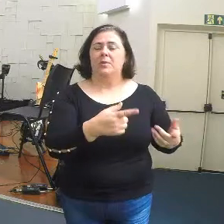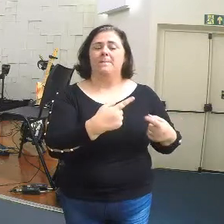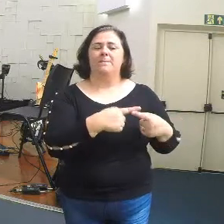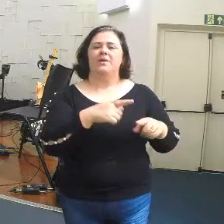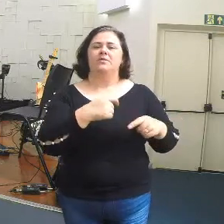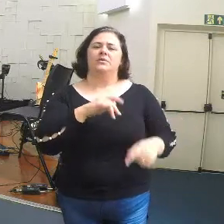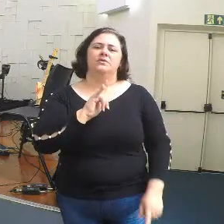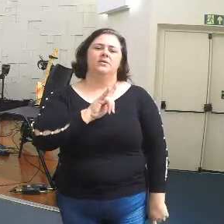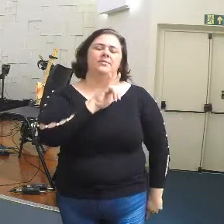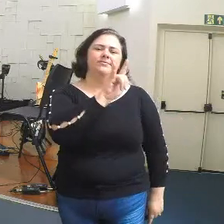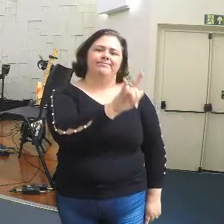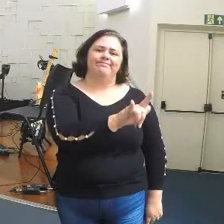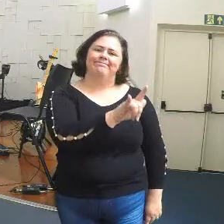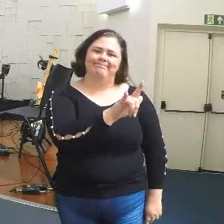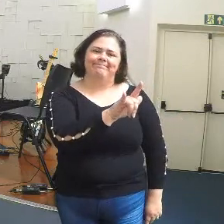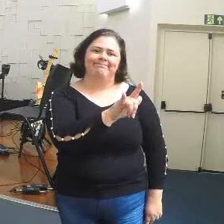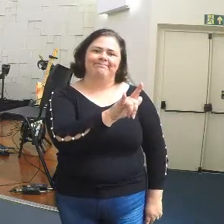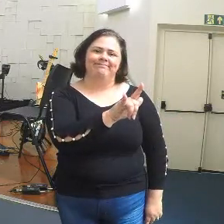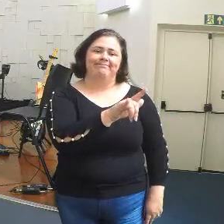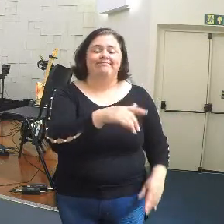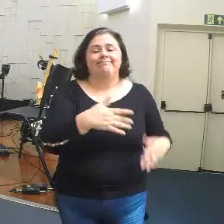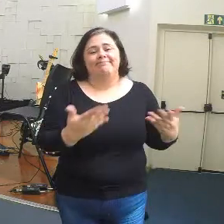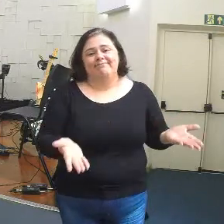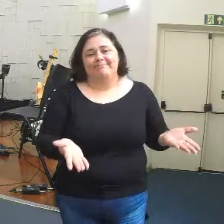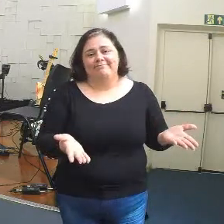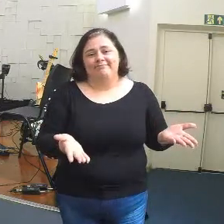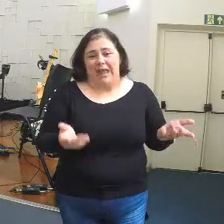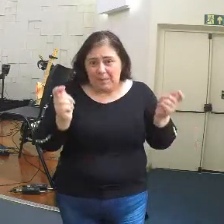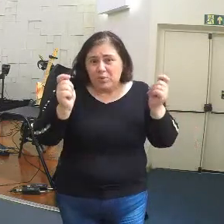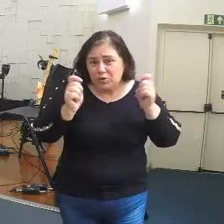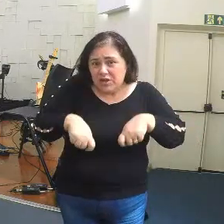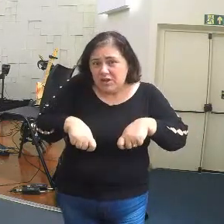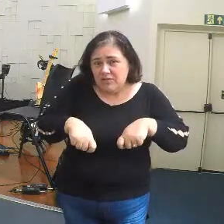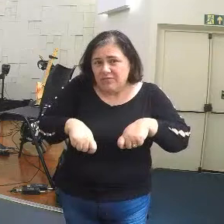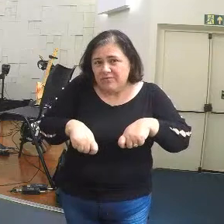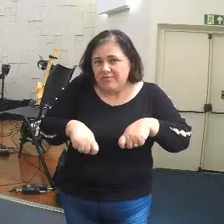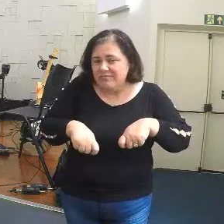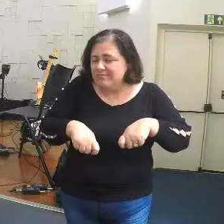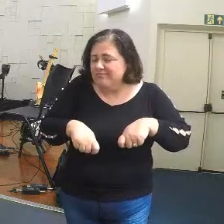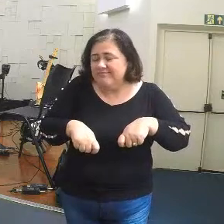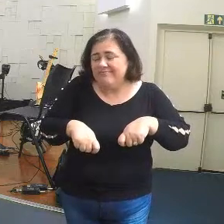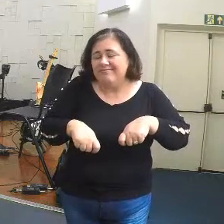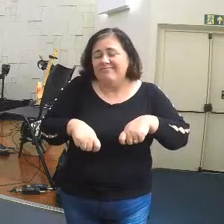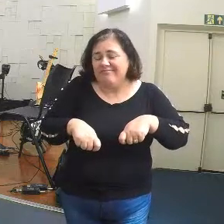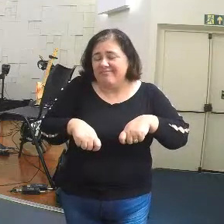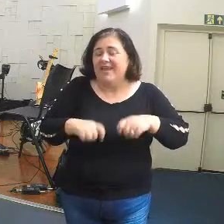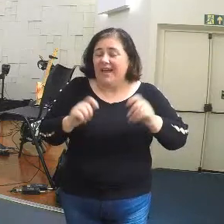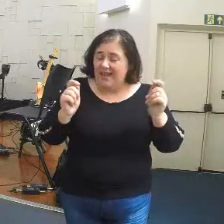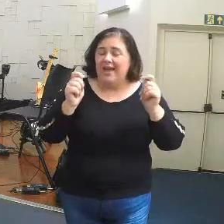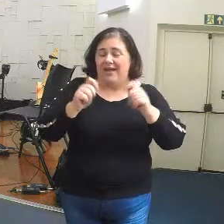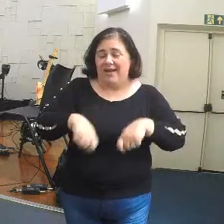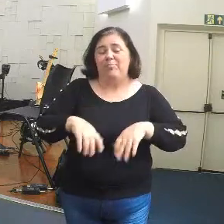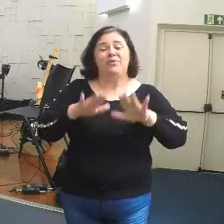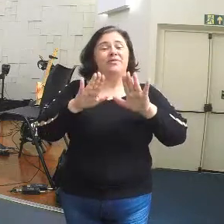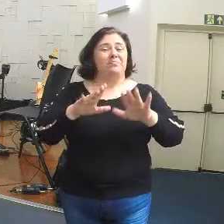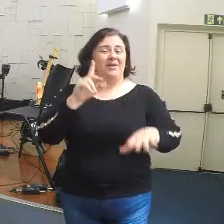É possível? Humanamente não. Mas nós temos o Espírito Santo e nós devemos